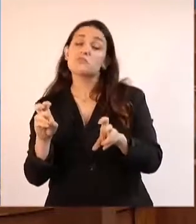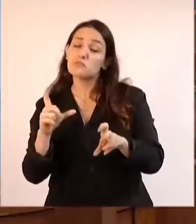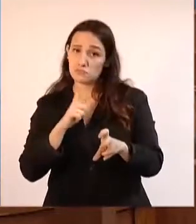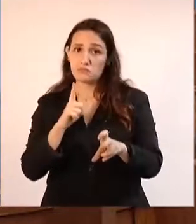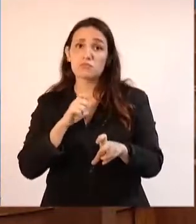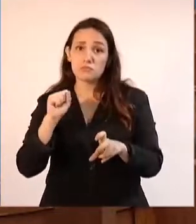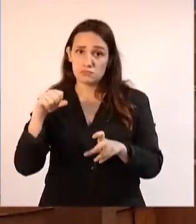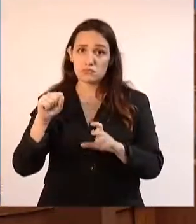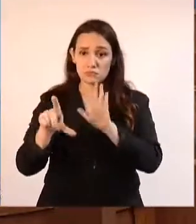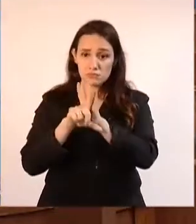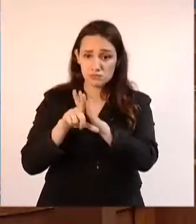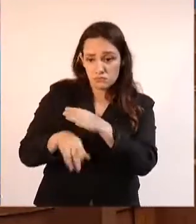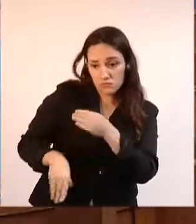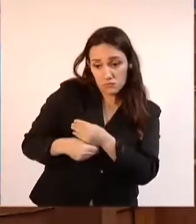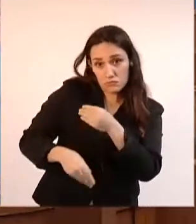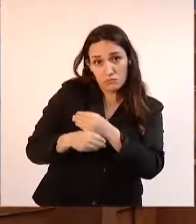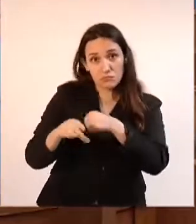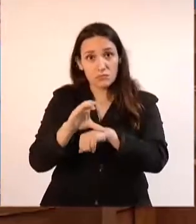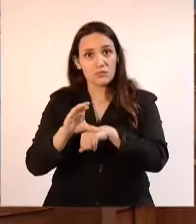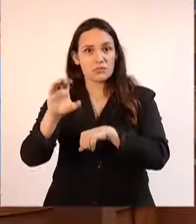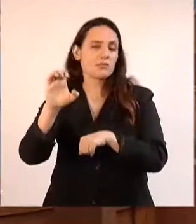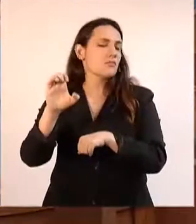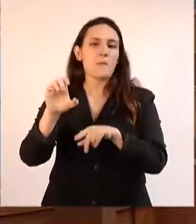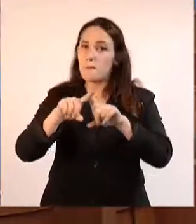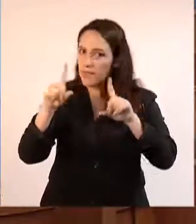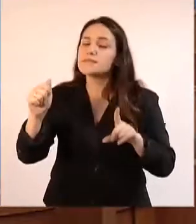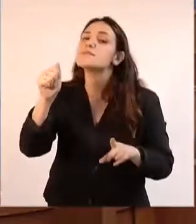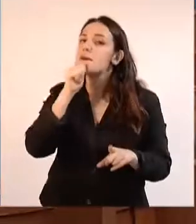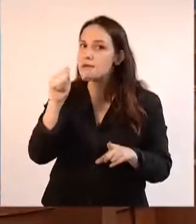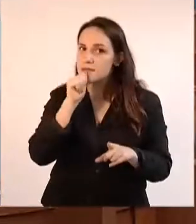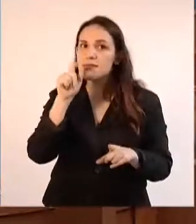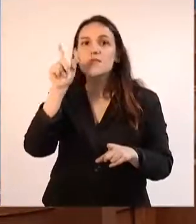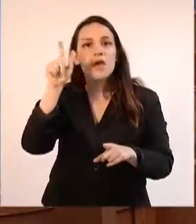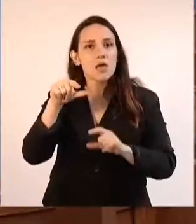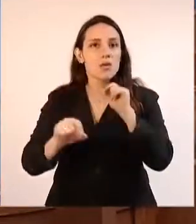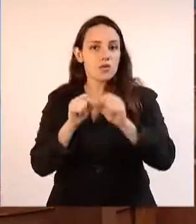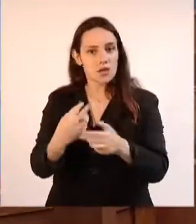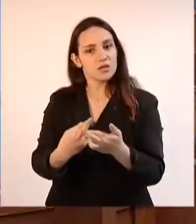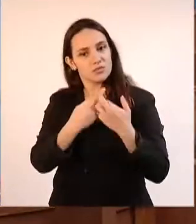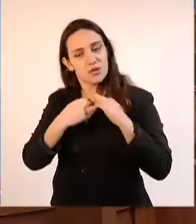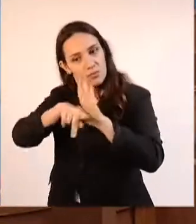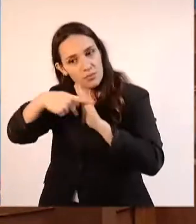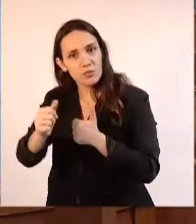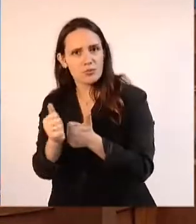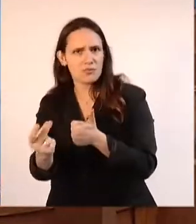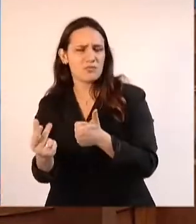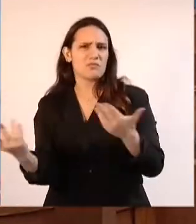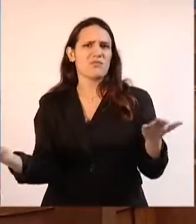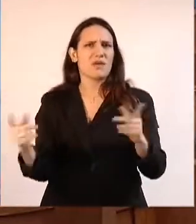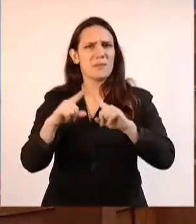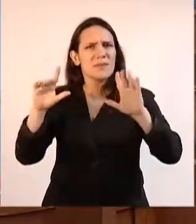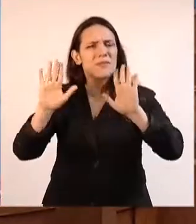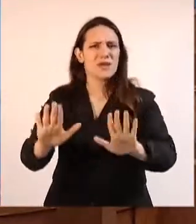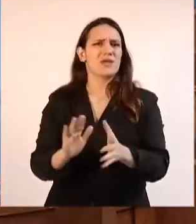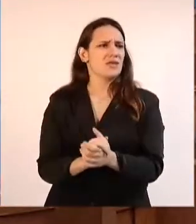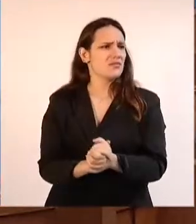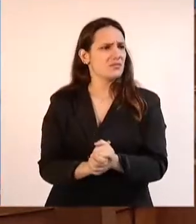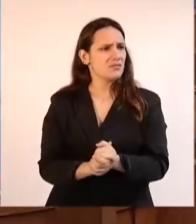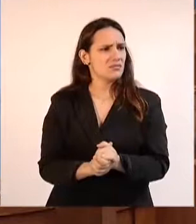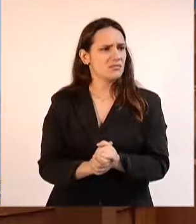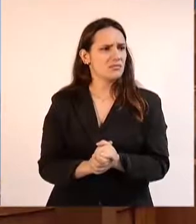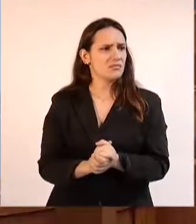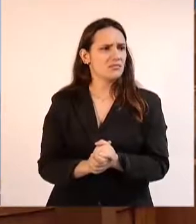à Constituição Estadual não afasta o vício de iniciativa. Que projeto é esse? Senhor presidente, eu já